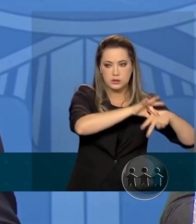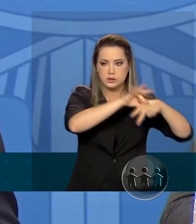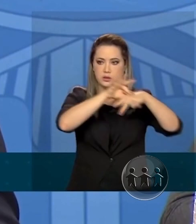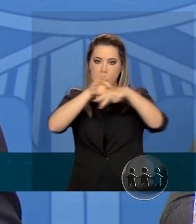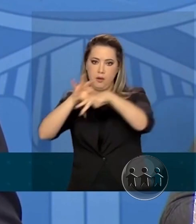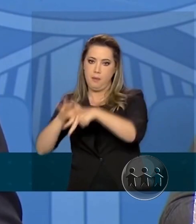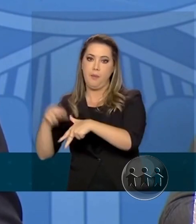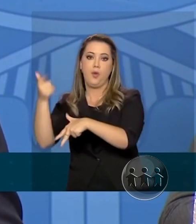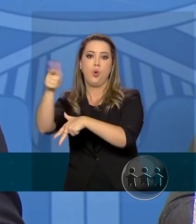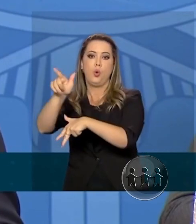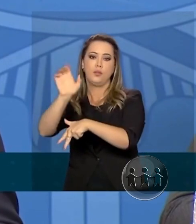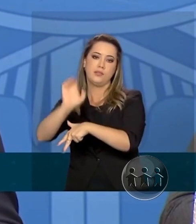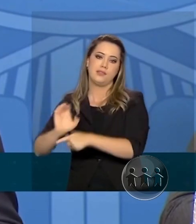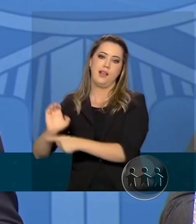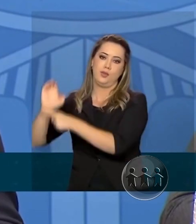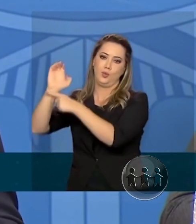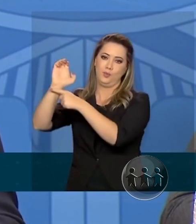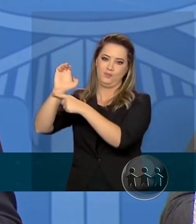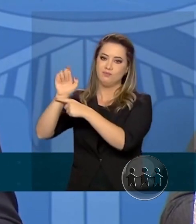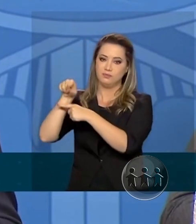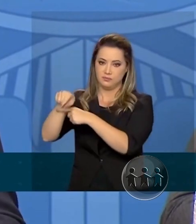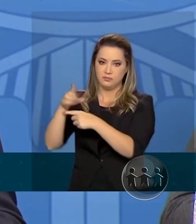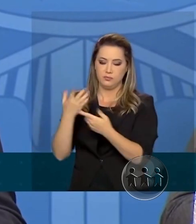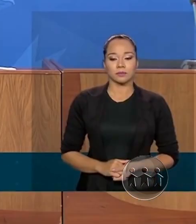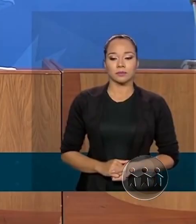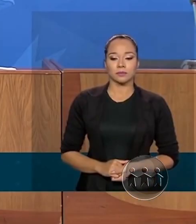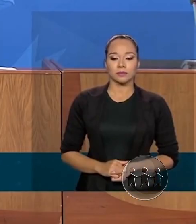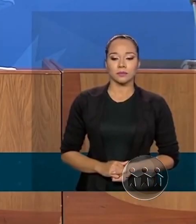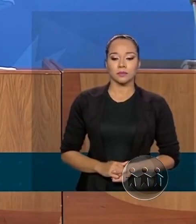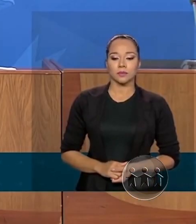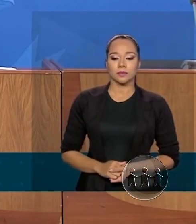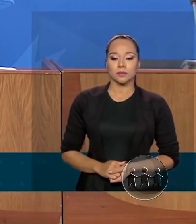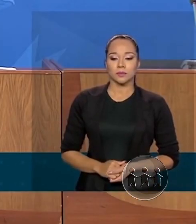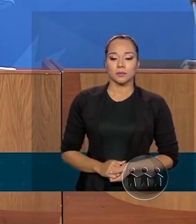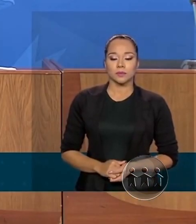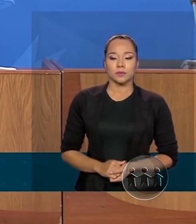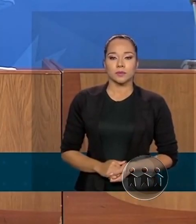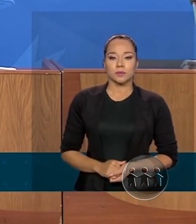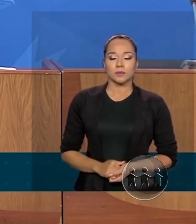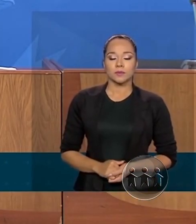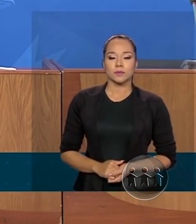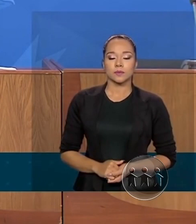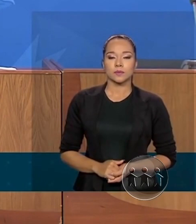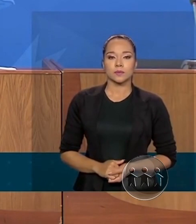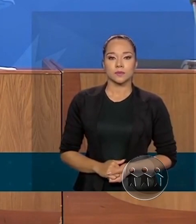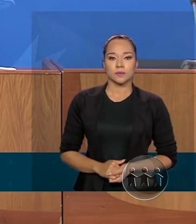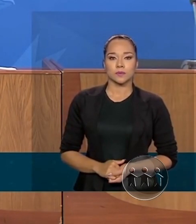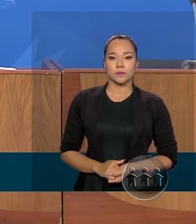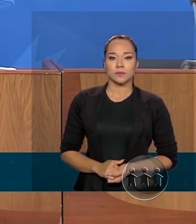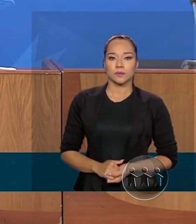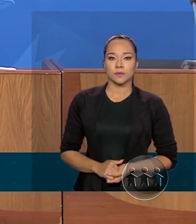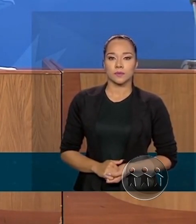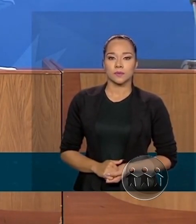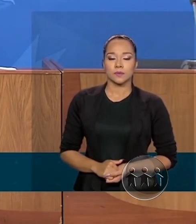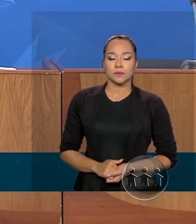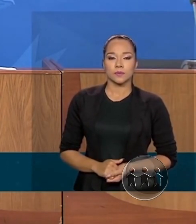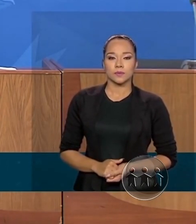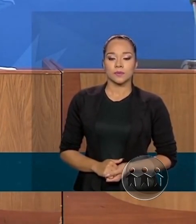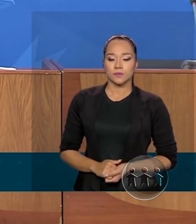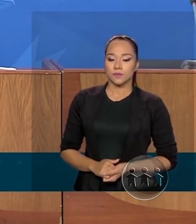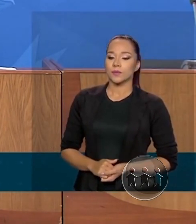período de chuva e, nesse período, costuma aumentar o número de pessoas que se infectam por outras doenças